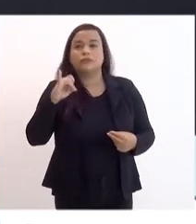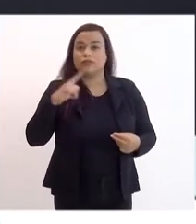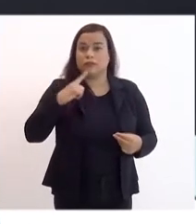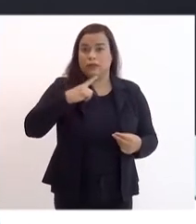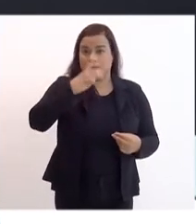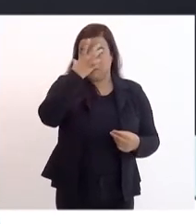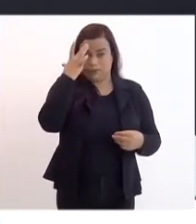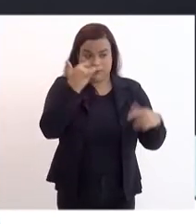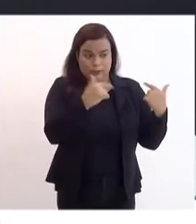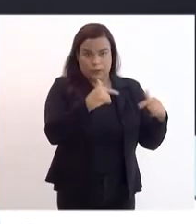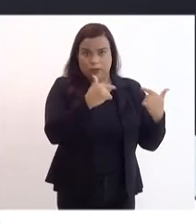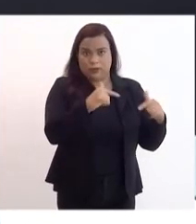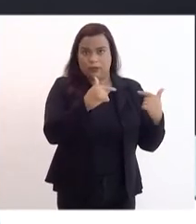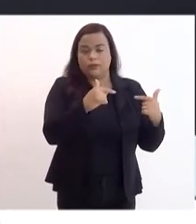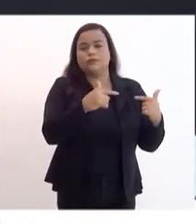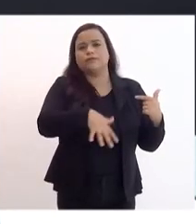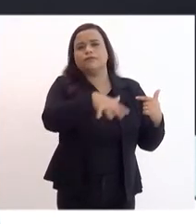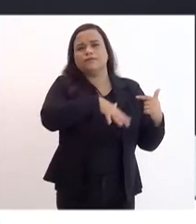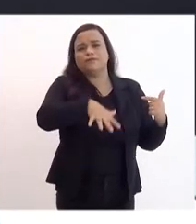para isso? Né?